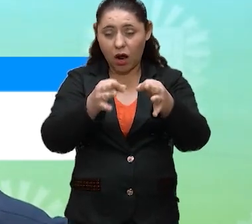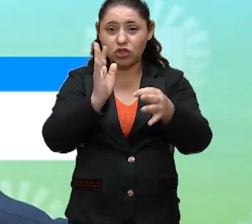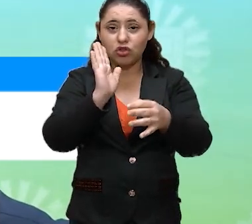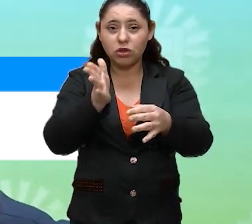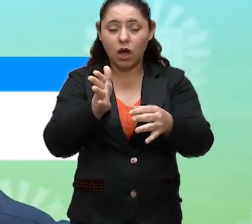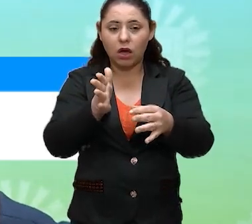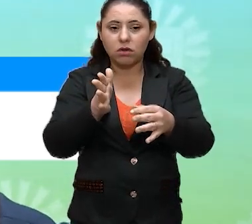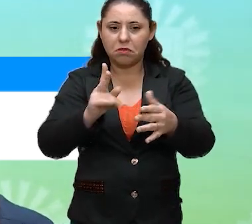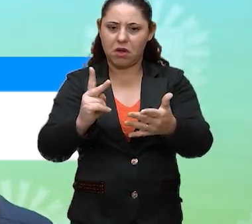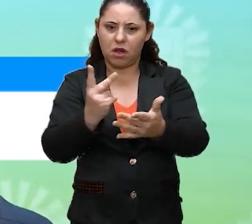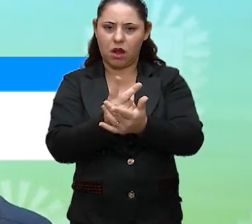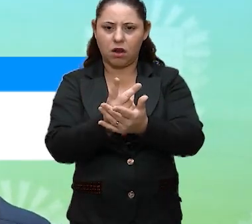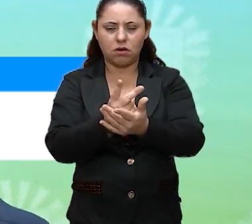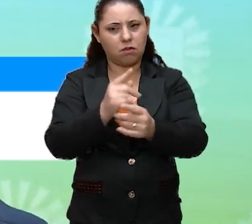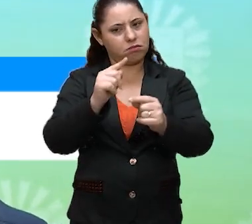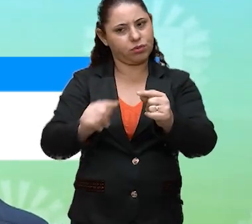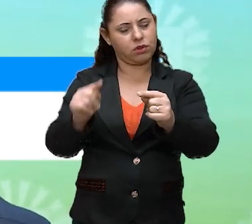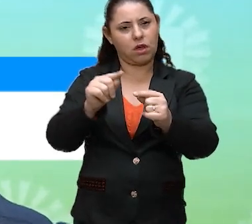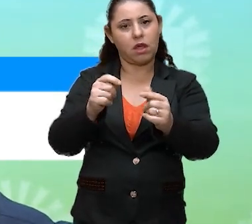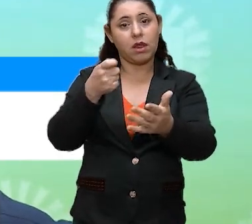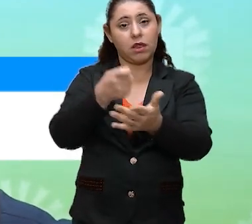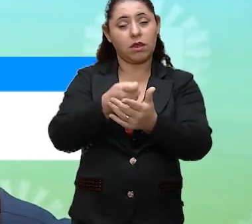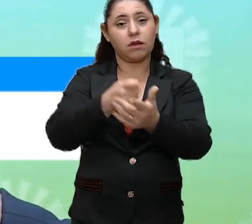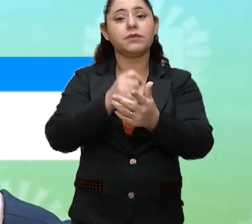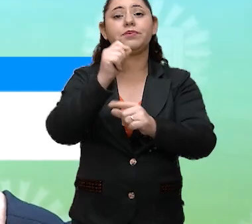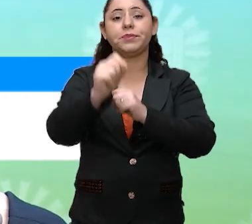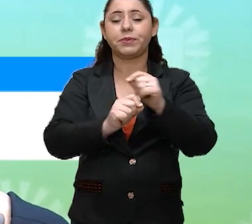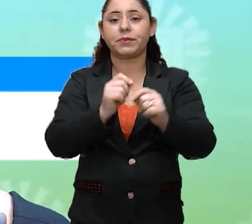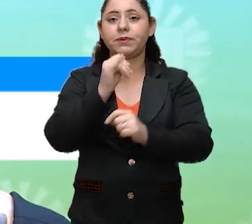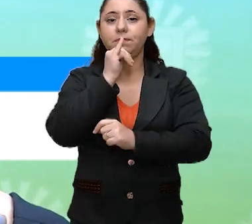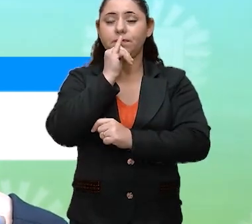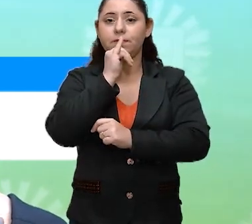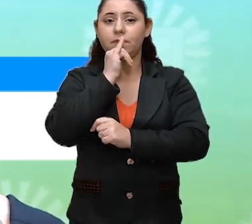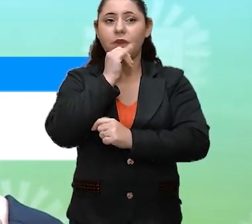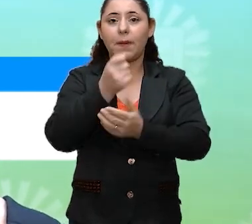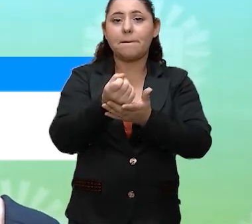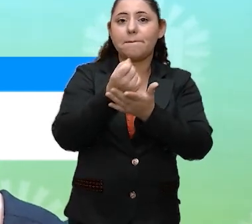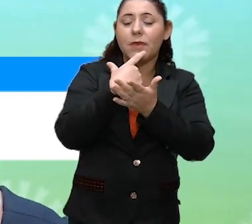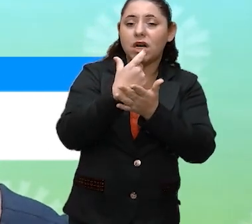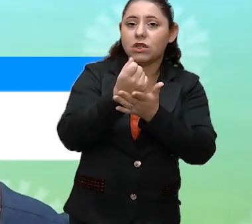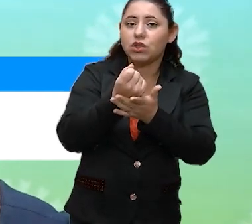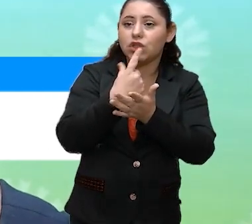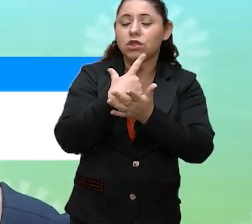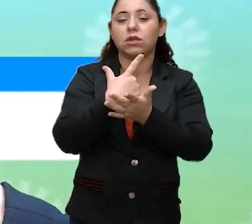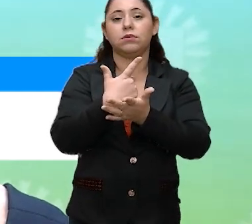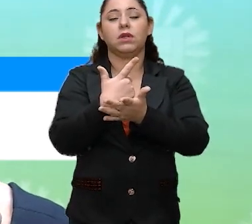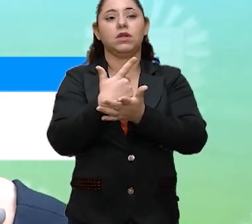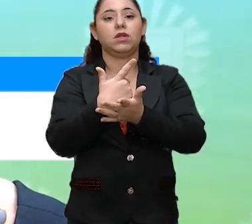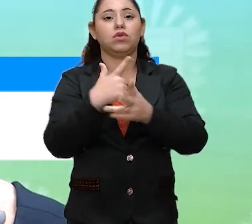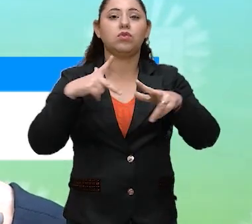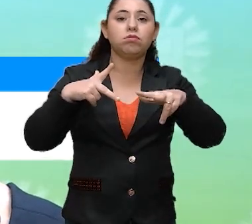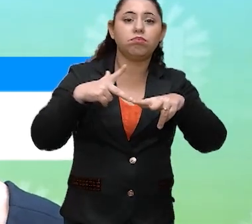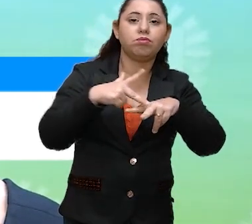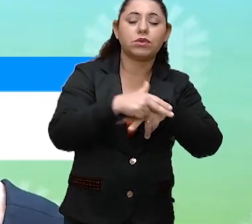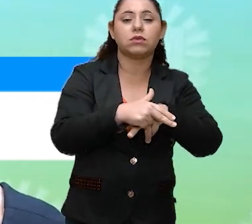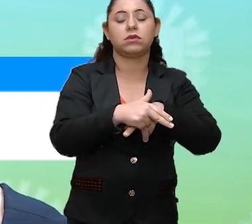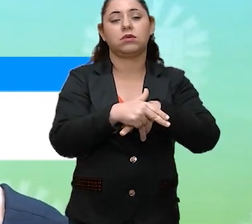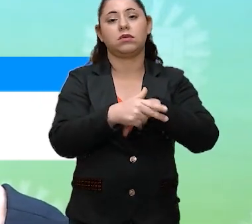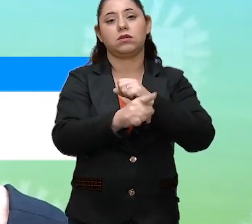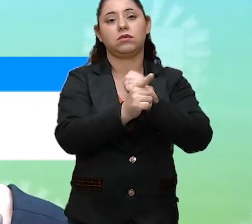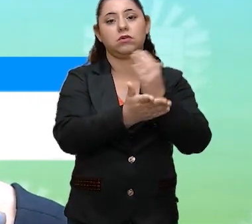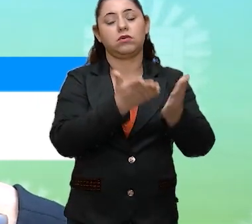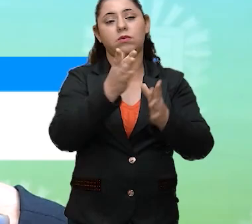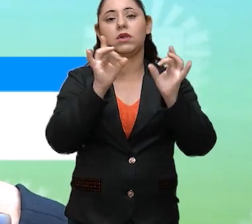transitadas em julgado que fornecem, que determinam o fornecimento de medicamento, cirurgia